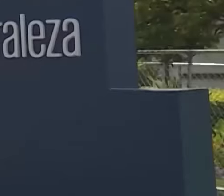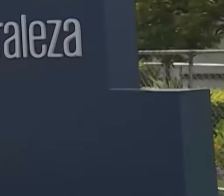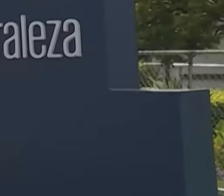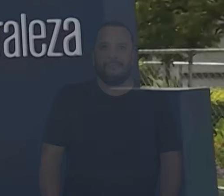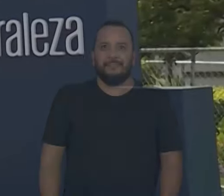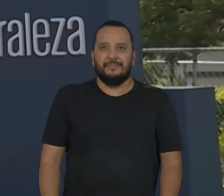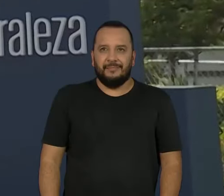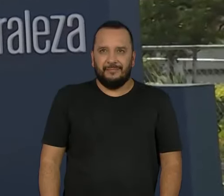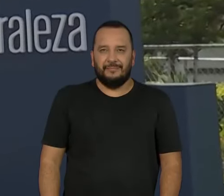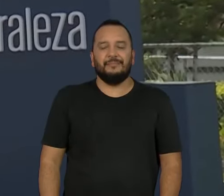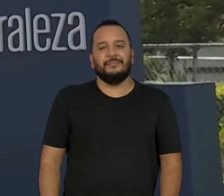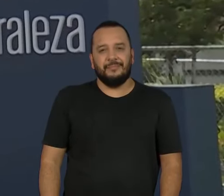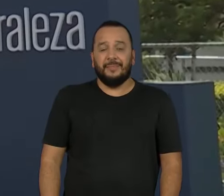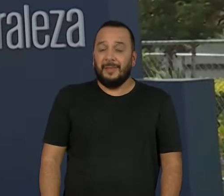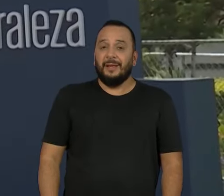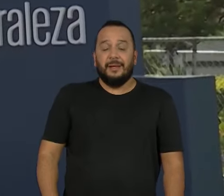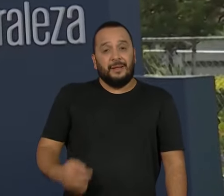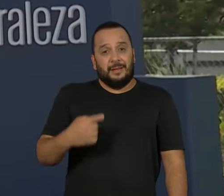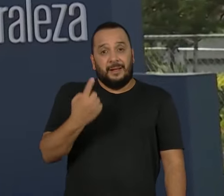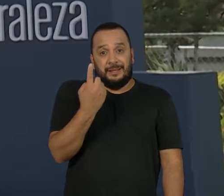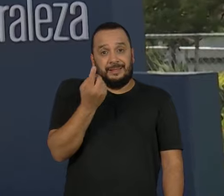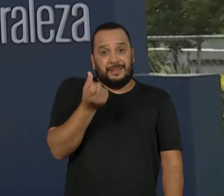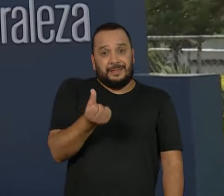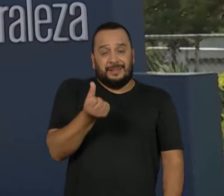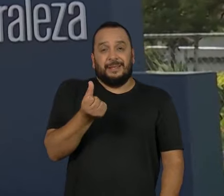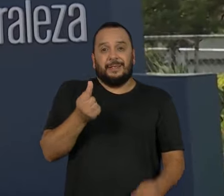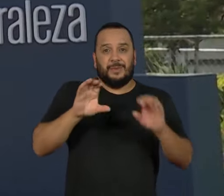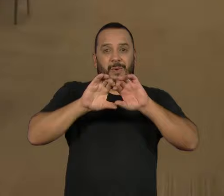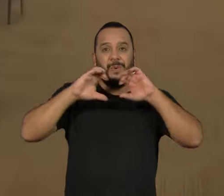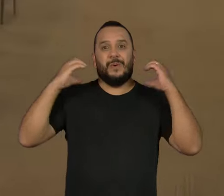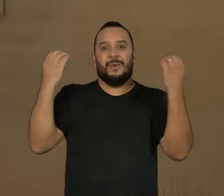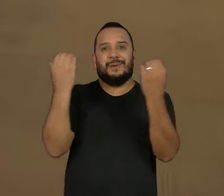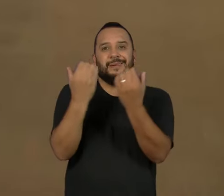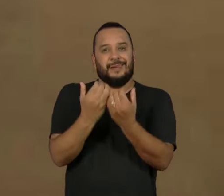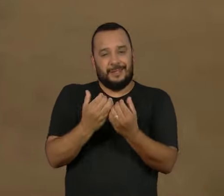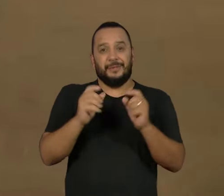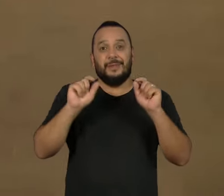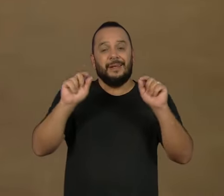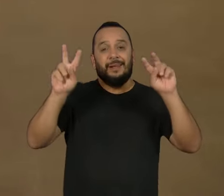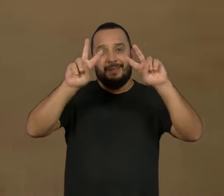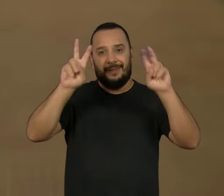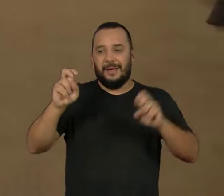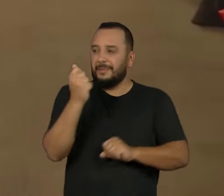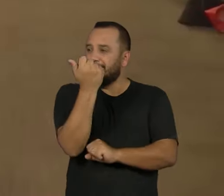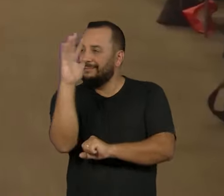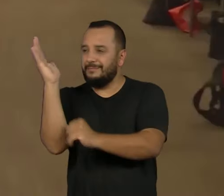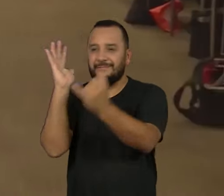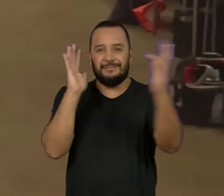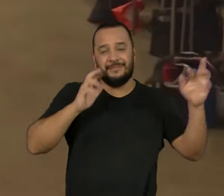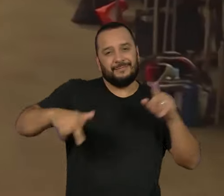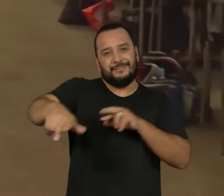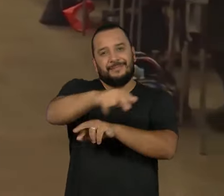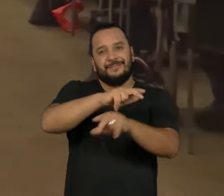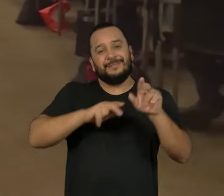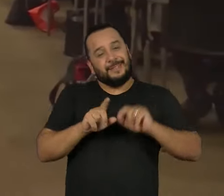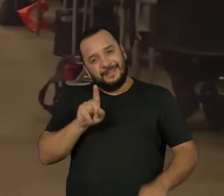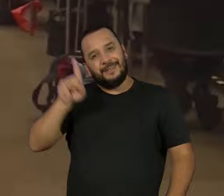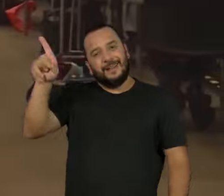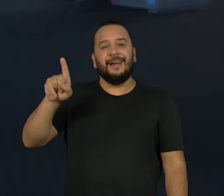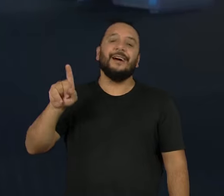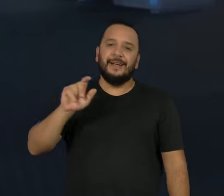A 16ª Convenção da ONU sobre Diversidade Biológica, realizada em Cali, reúne os líderes mundiais